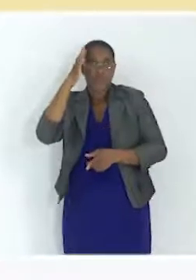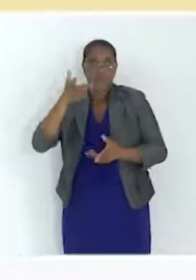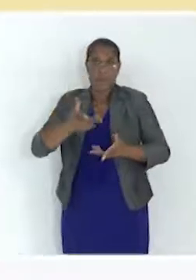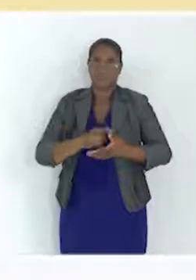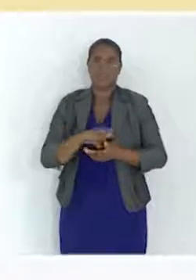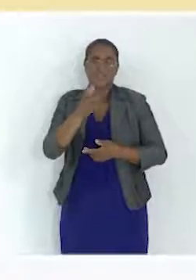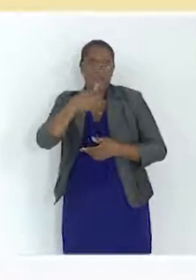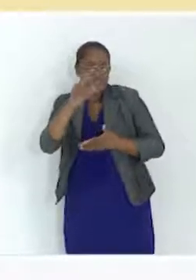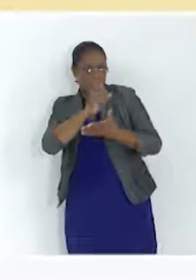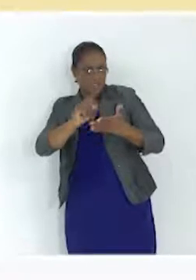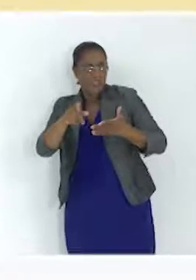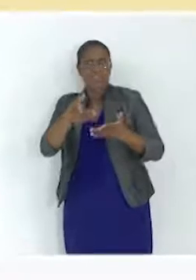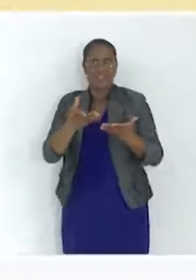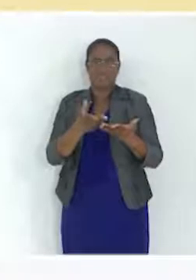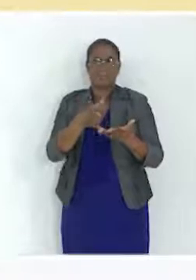fácil.